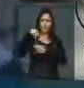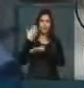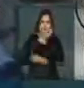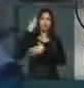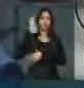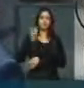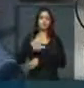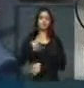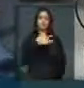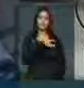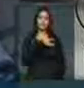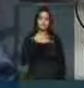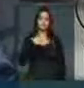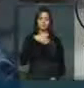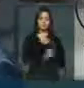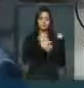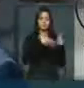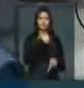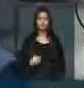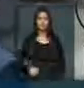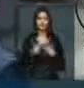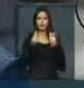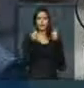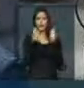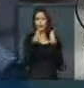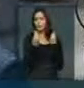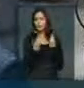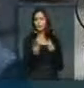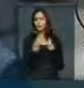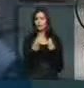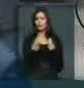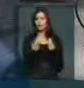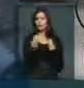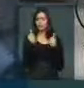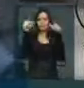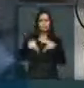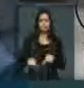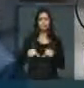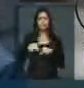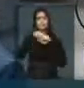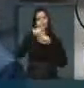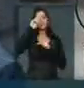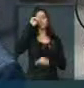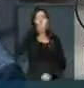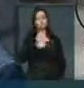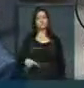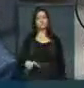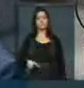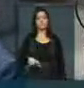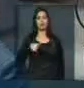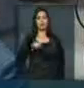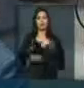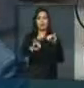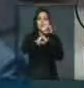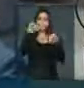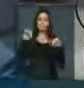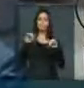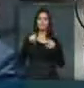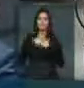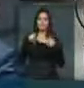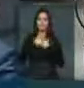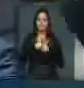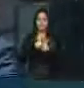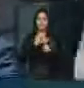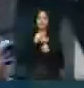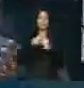oferecer à saúde pública as condições que vão oferecendo ao nosso cidadão? Portanto, senhor presidente, fica aqui o meu registro que para crescermos e